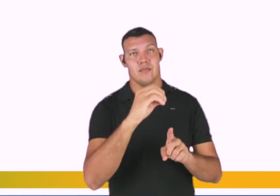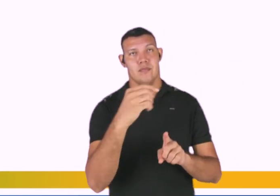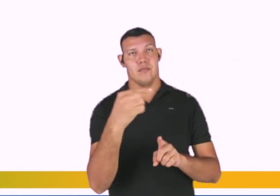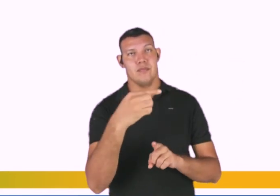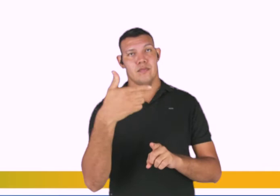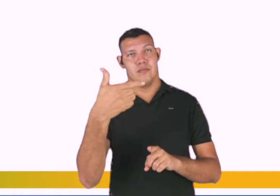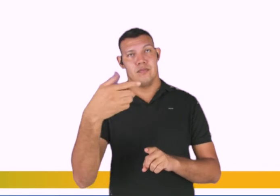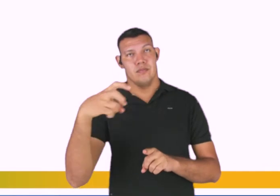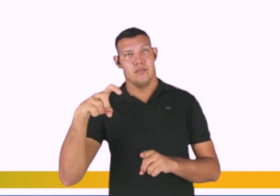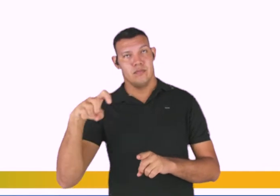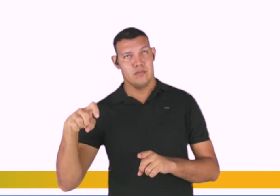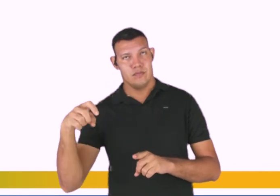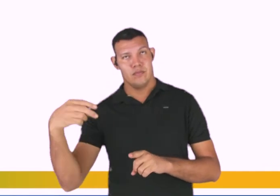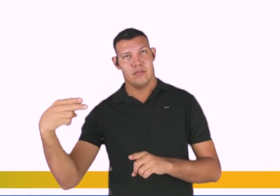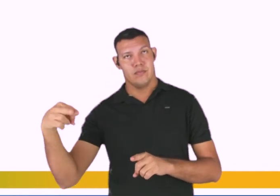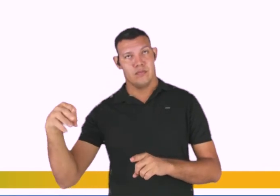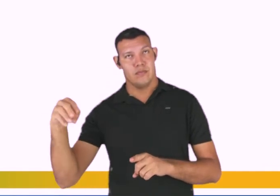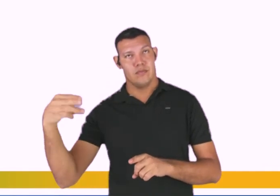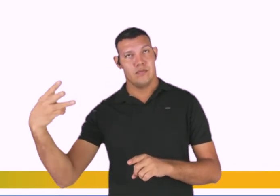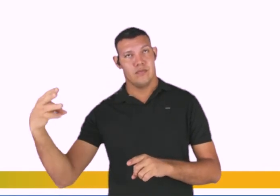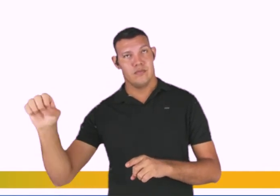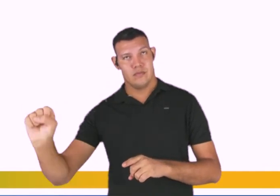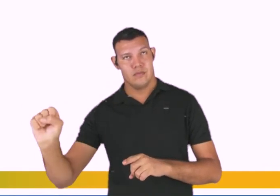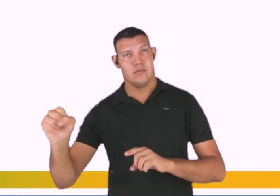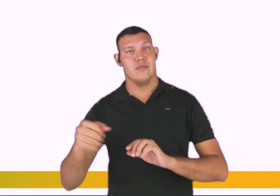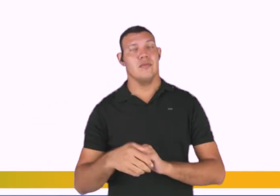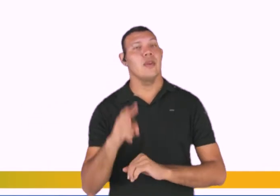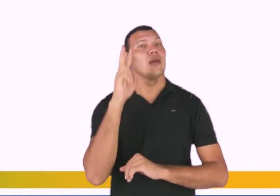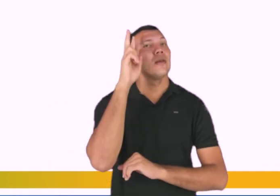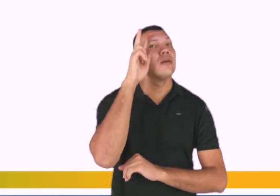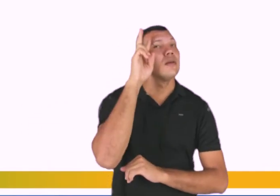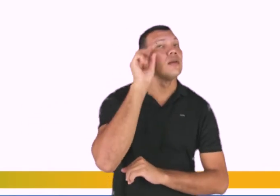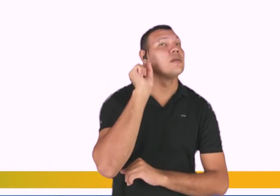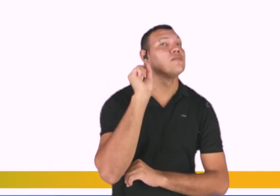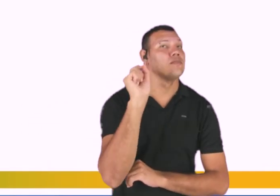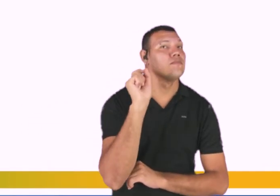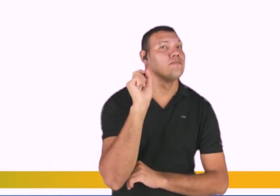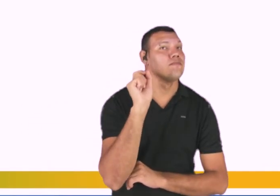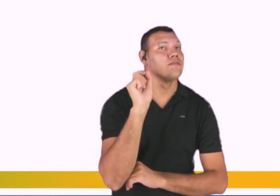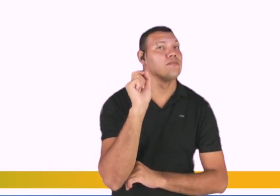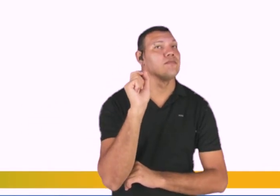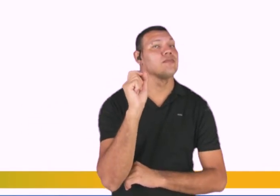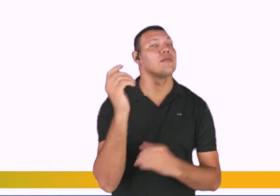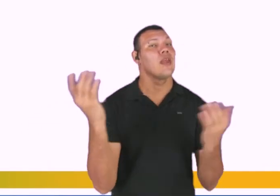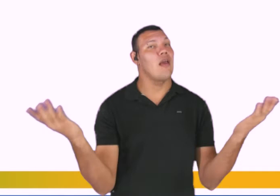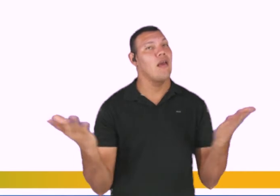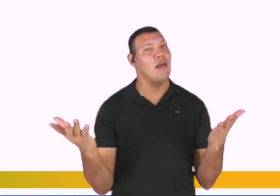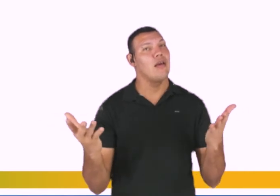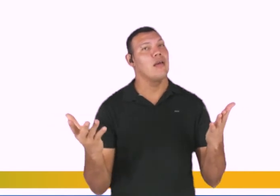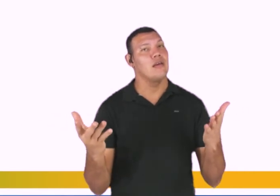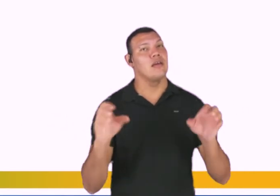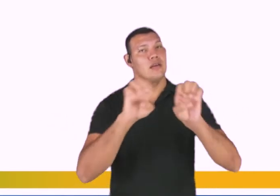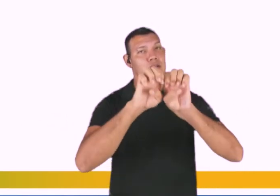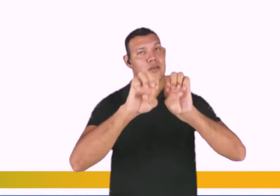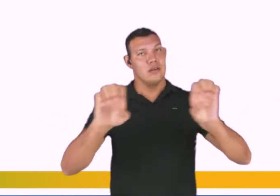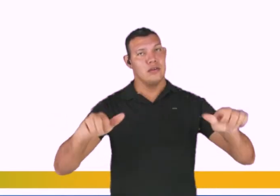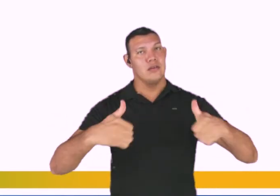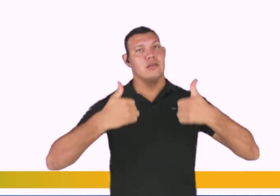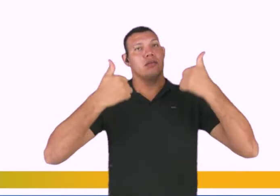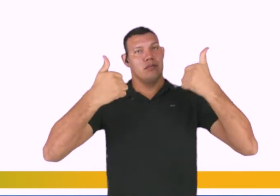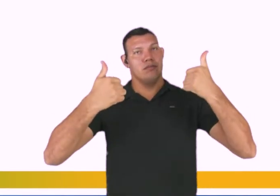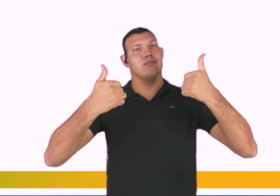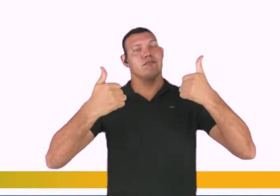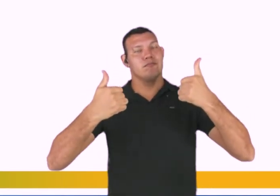20 menos 2x igual a 38. E aí lembre-se que nós temos aí uma equação do primeiro grau que nós